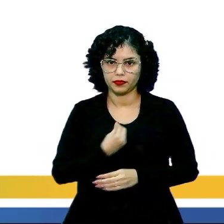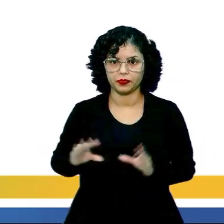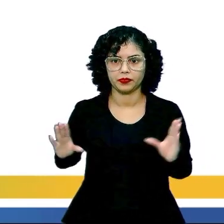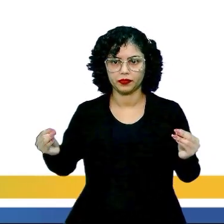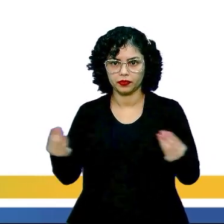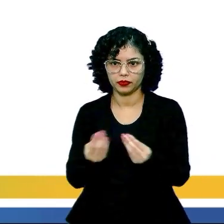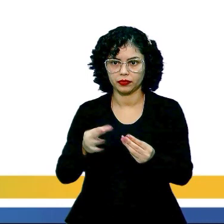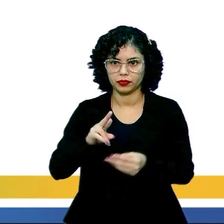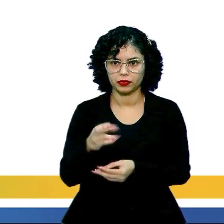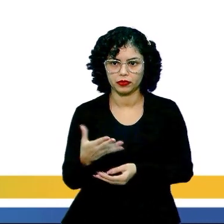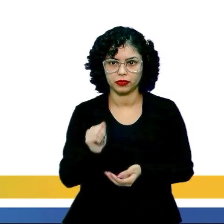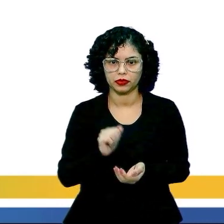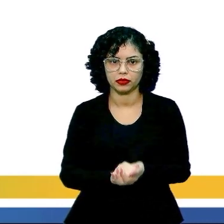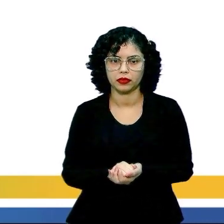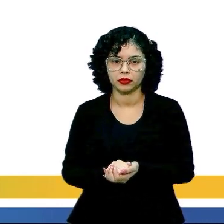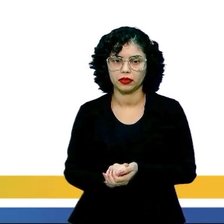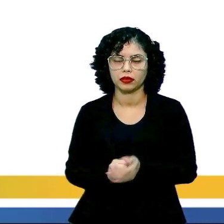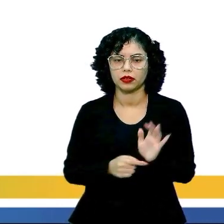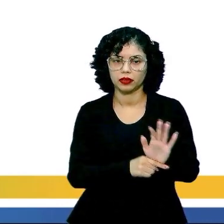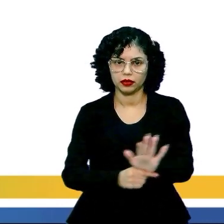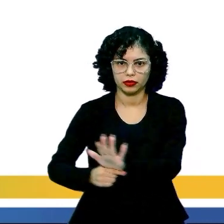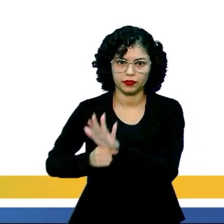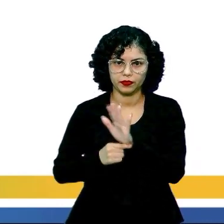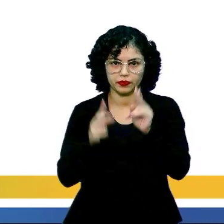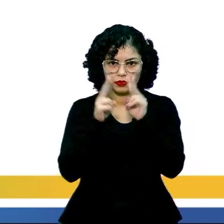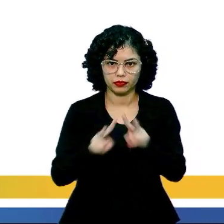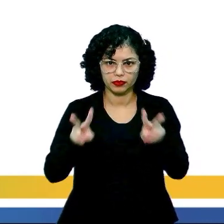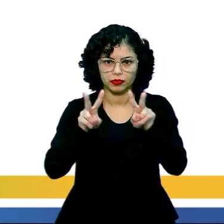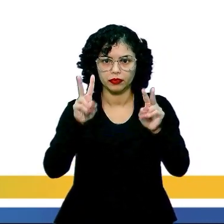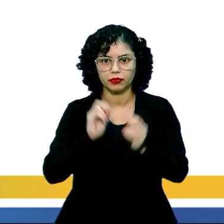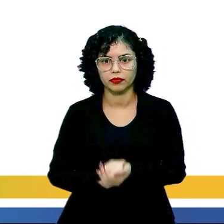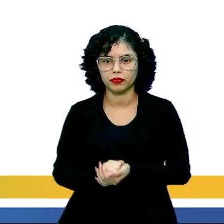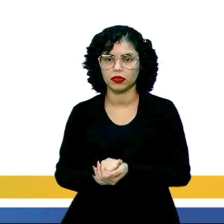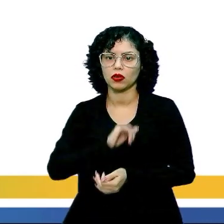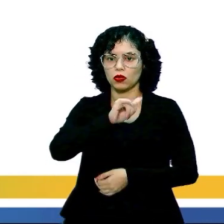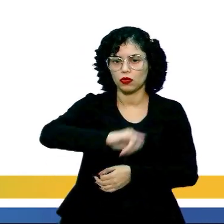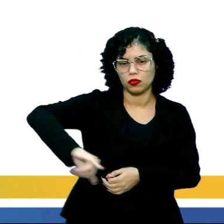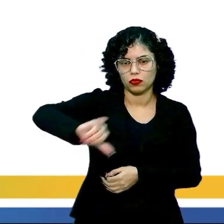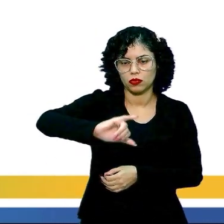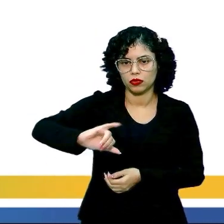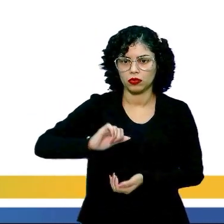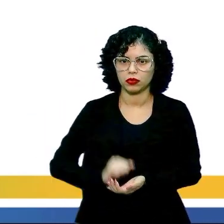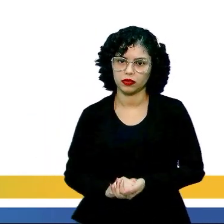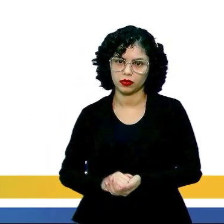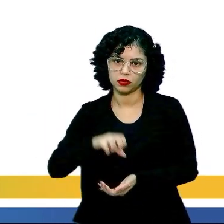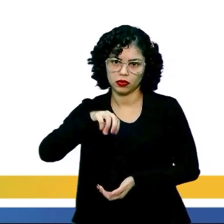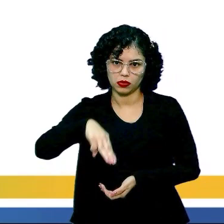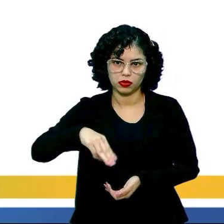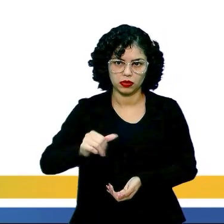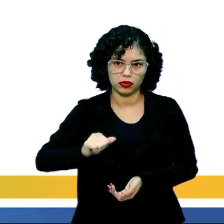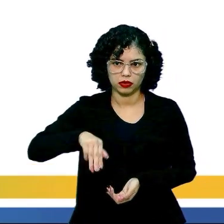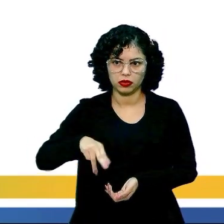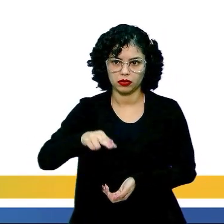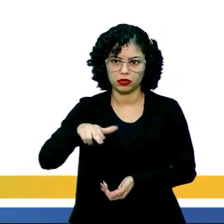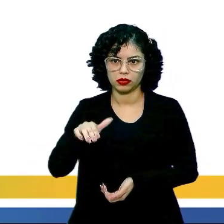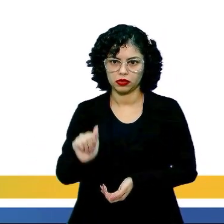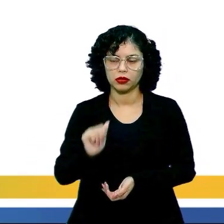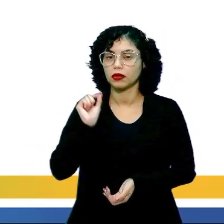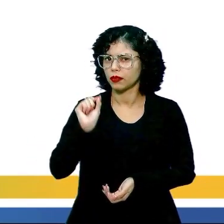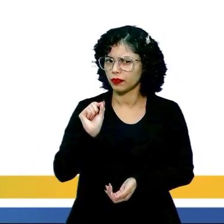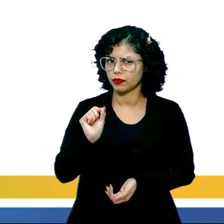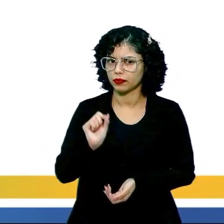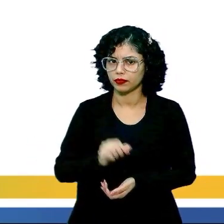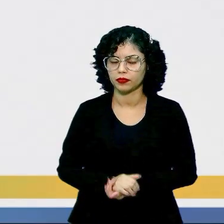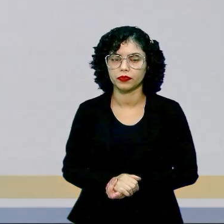presente nas substâncias tóxicas e alergênicas que inviabiliza sua solubilização no óleo da